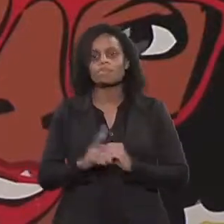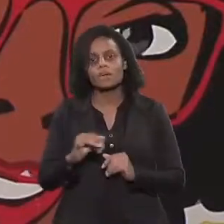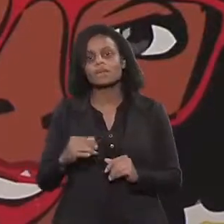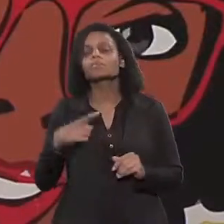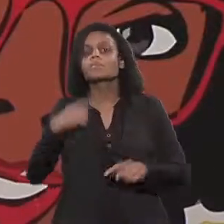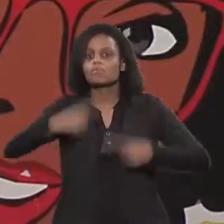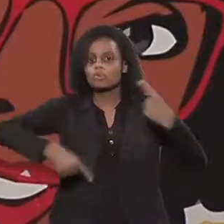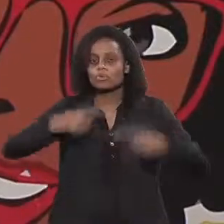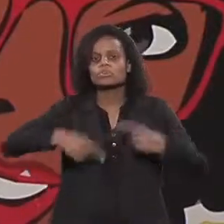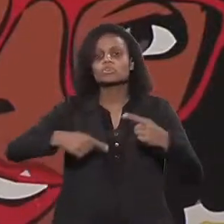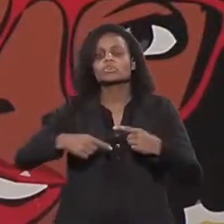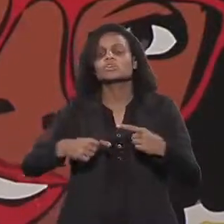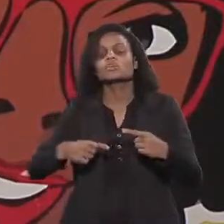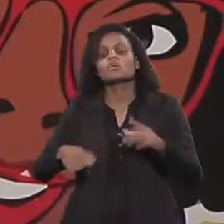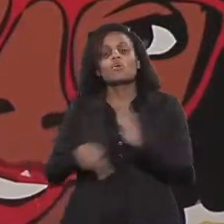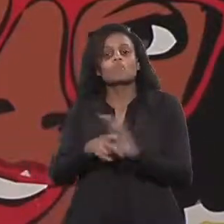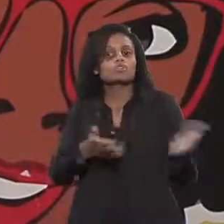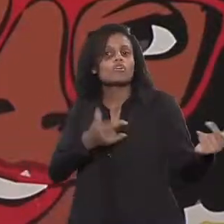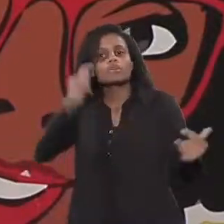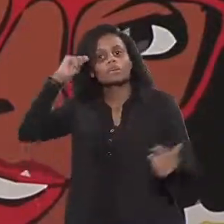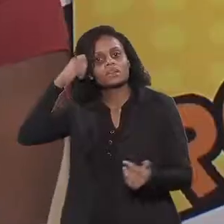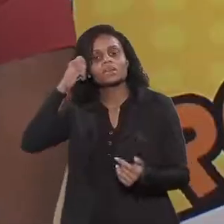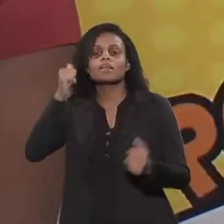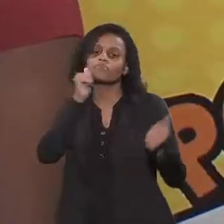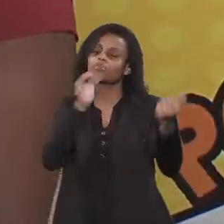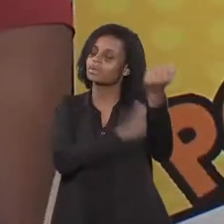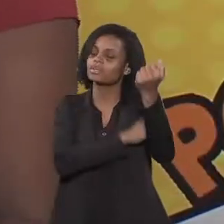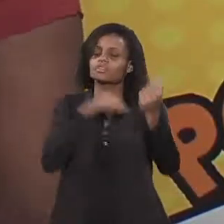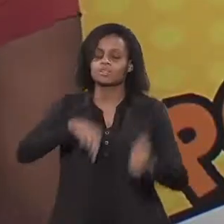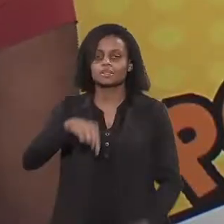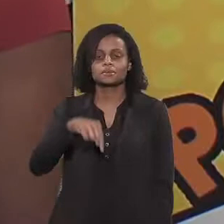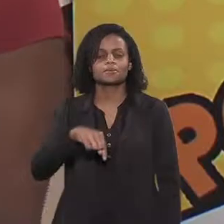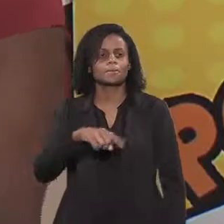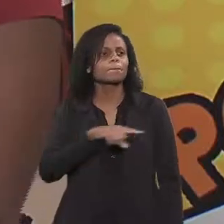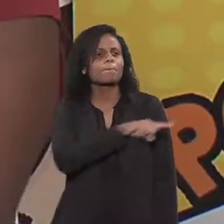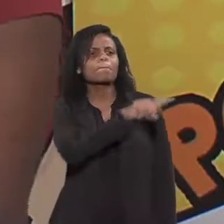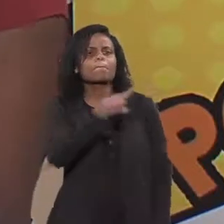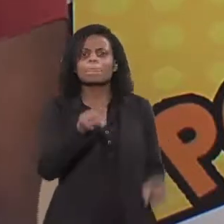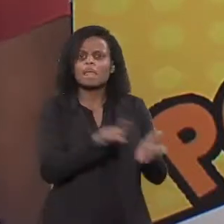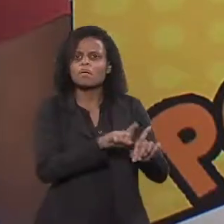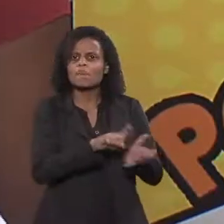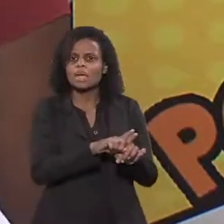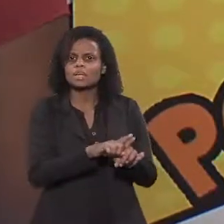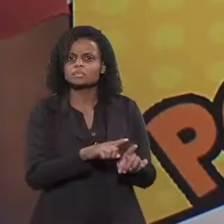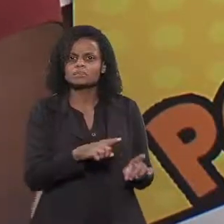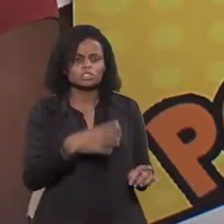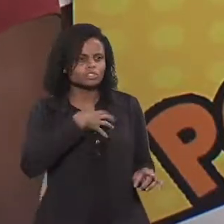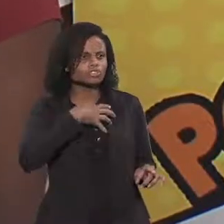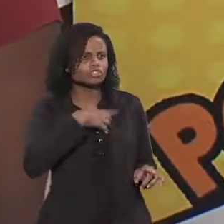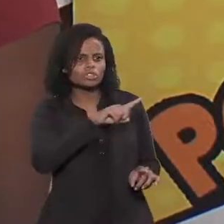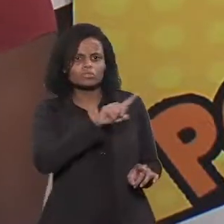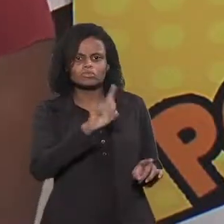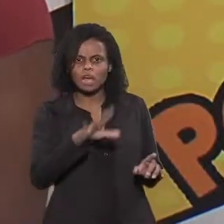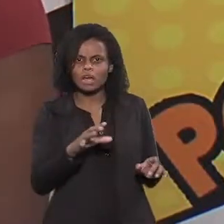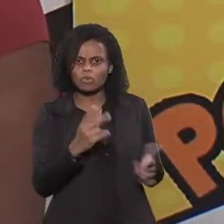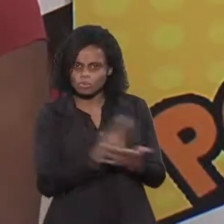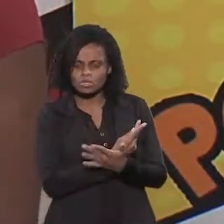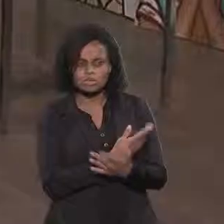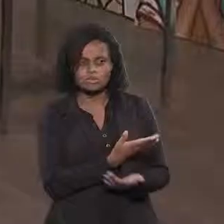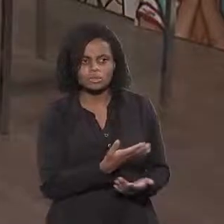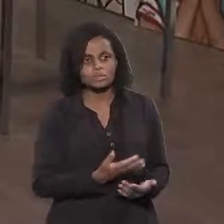negra feminista nessa casa. E vocês passaram por esse tipo de estranhamento também, de alguma forma